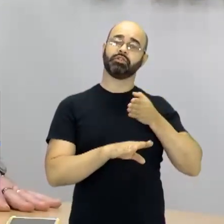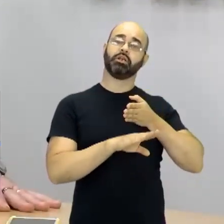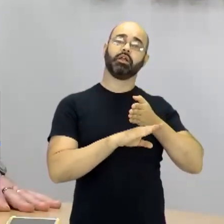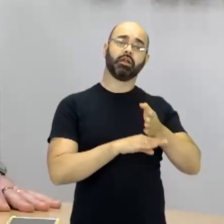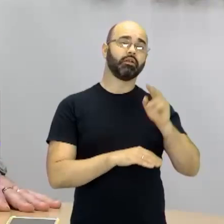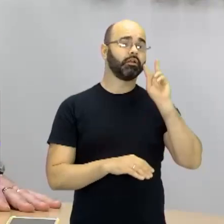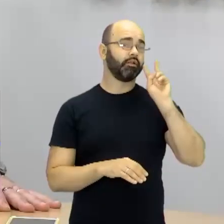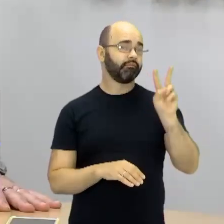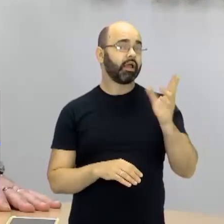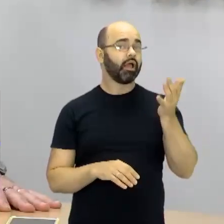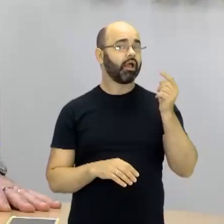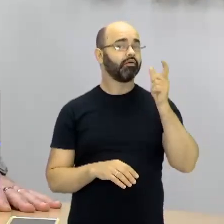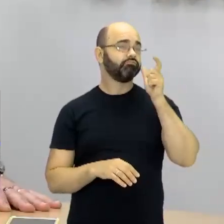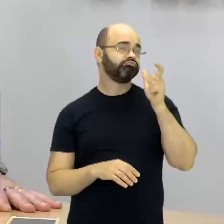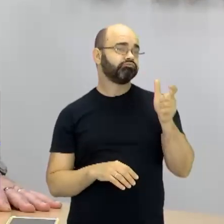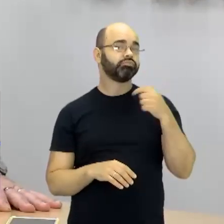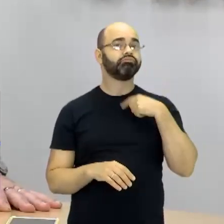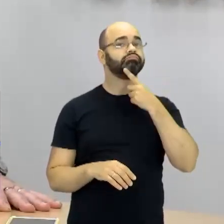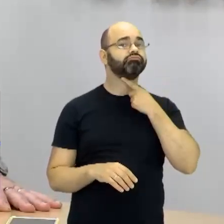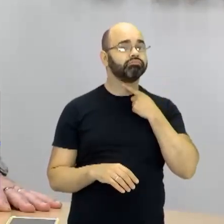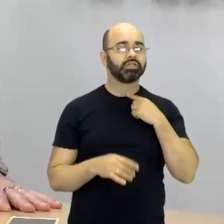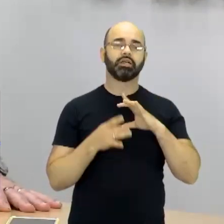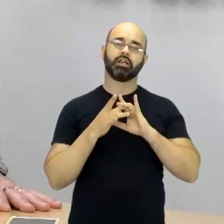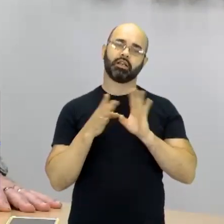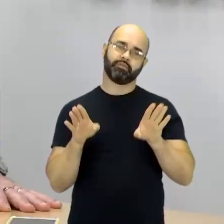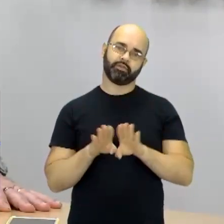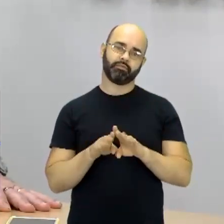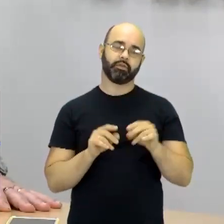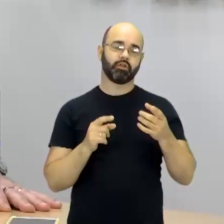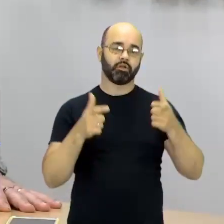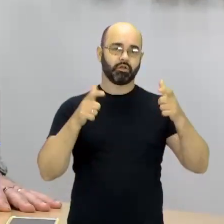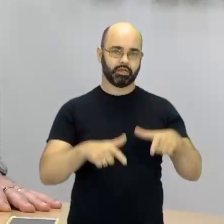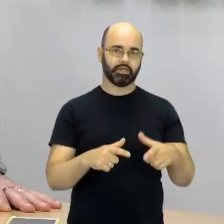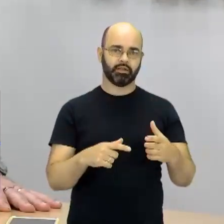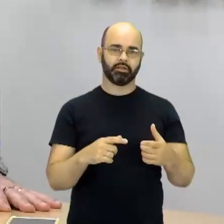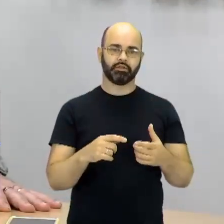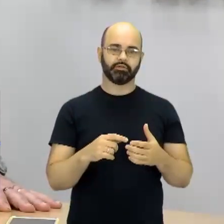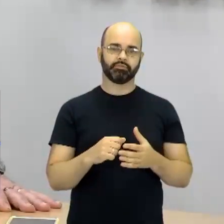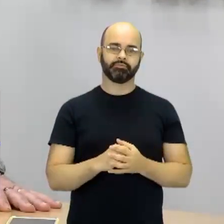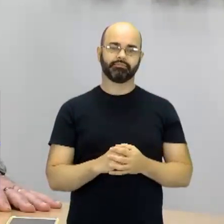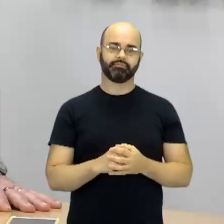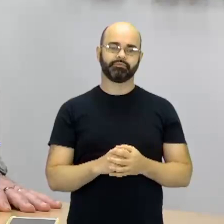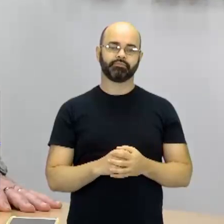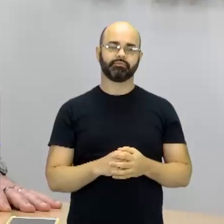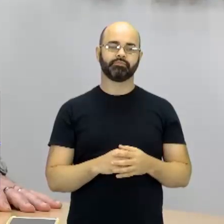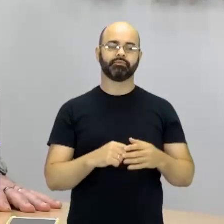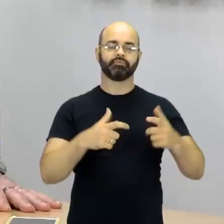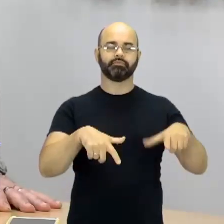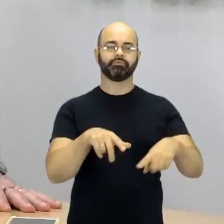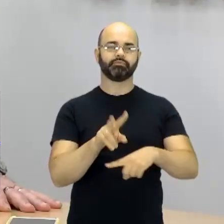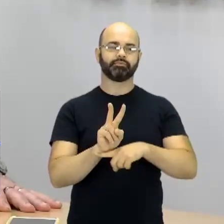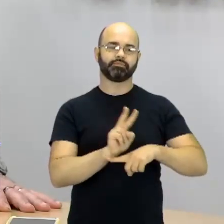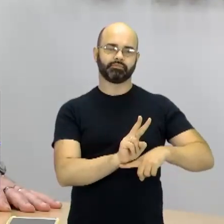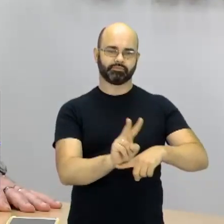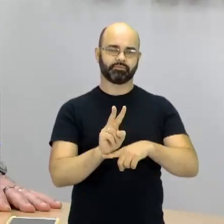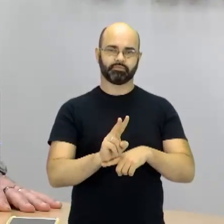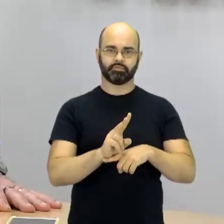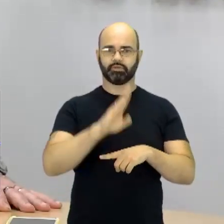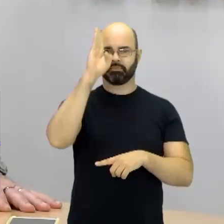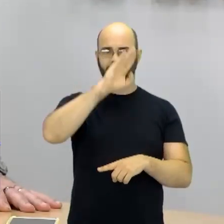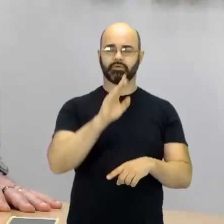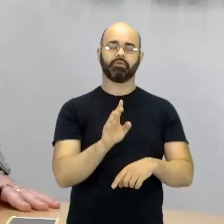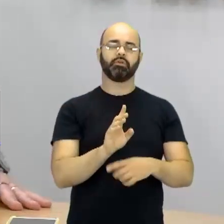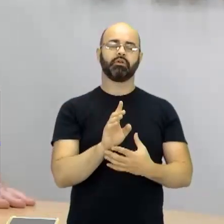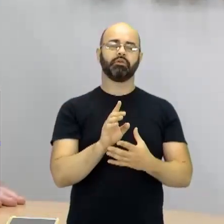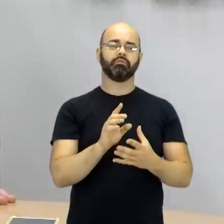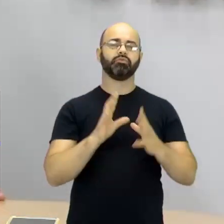Lembrando que reservas extrativistas aí tem, né? As unidades de conservação tem em todo o Brasil, né? E é